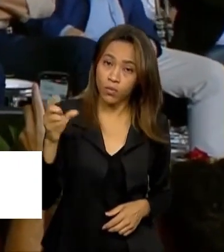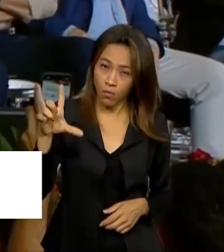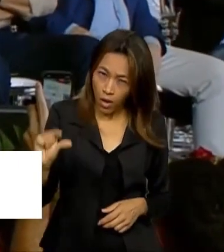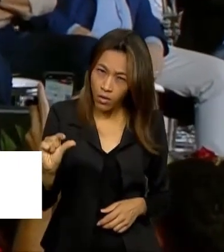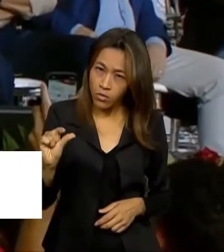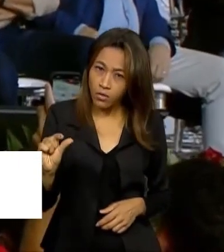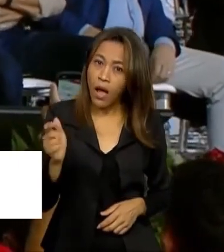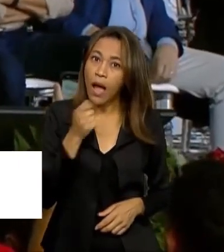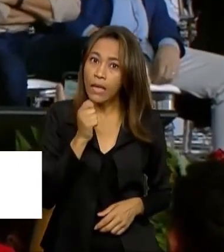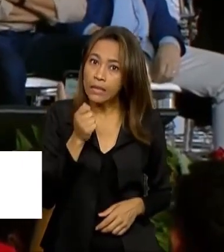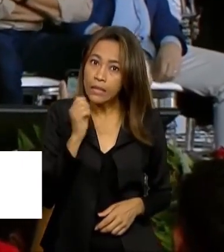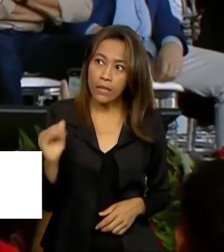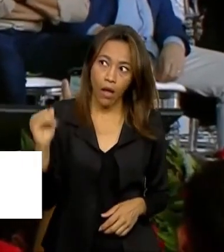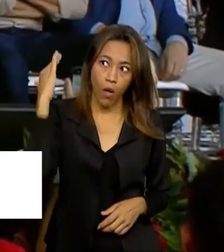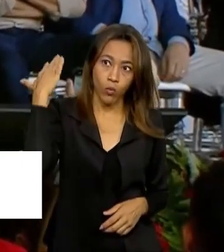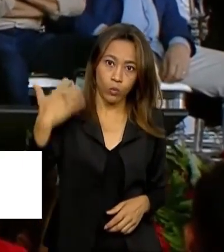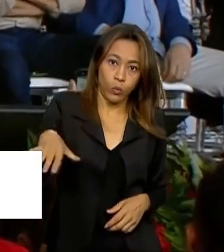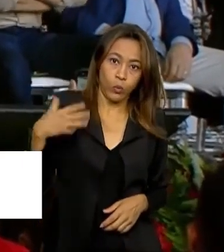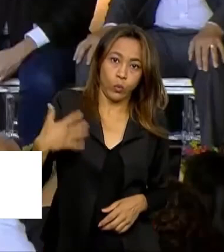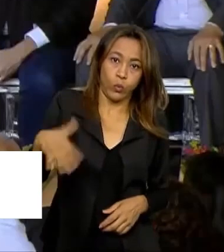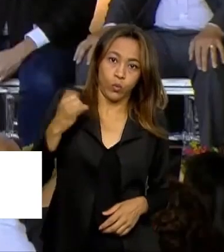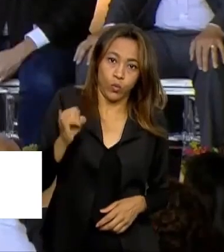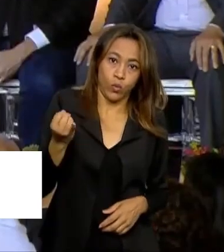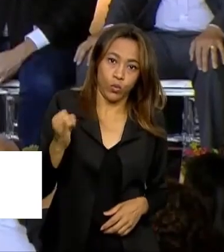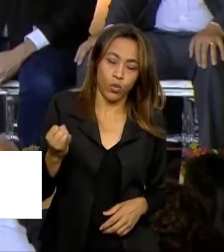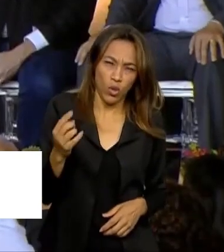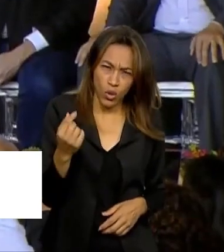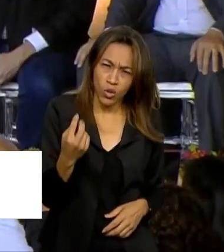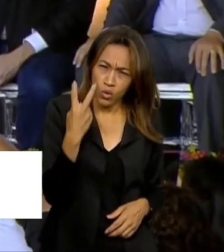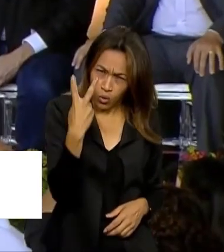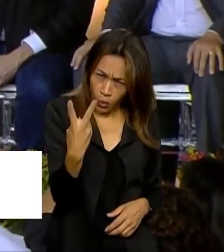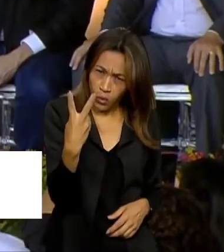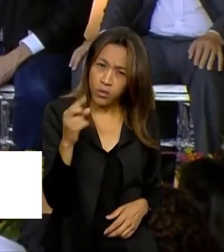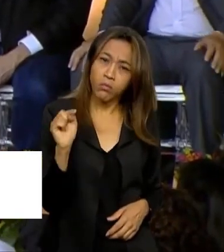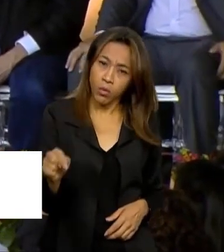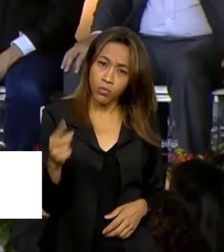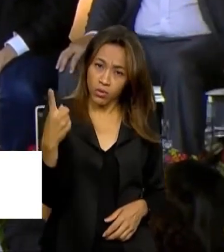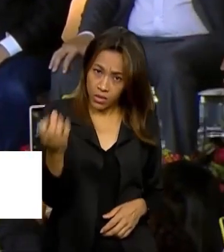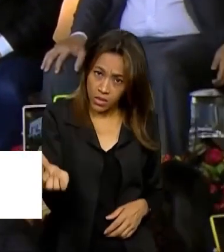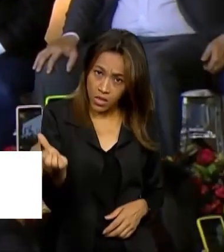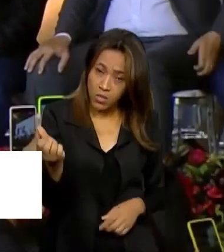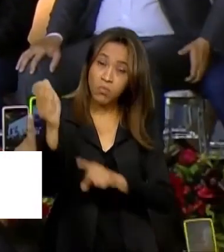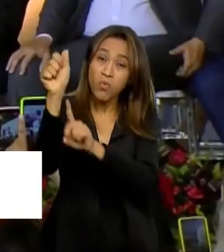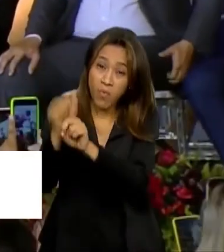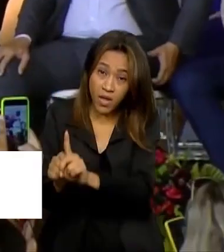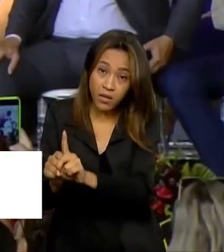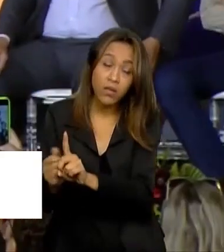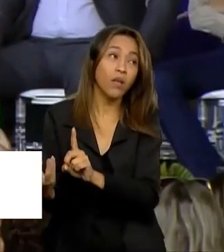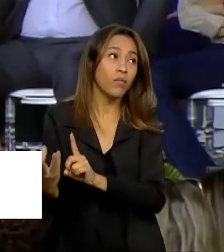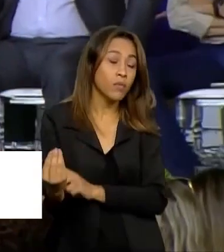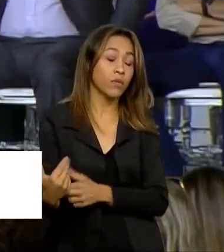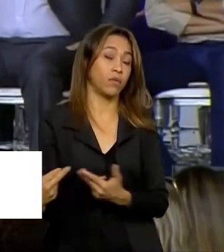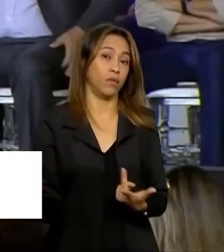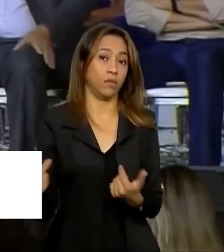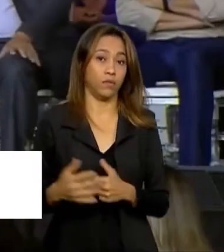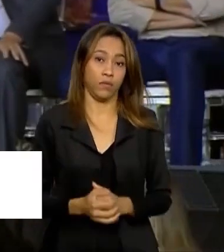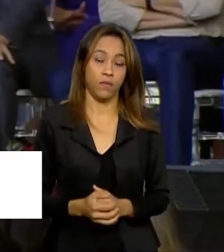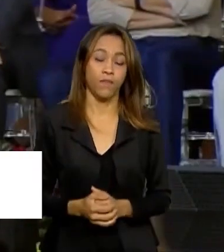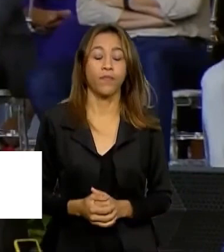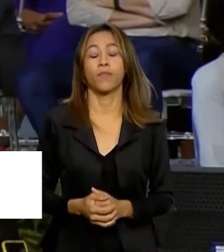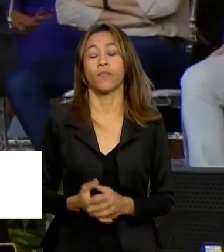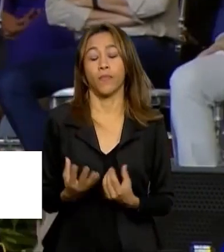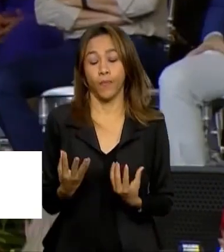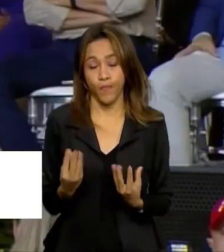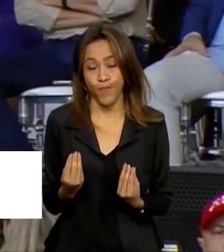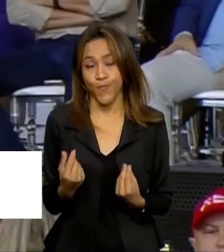O juro ainda está alto. Porque 2,16 ao mês é muita coisa. É